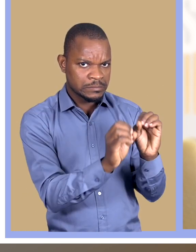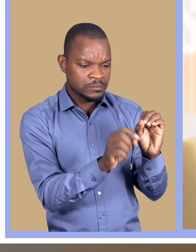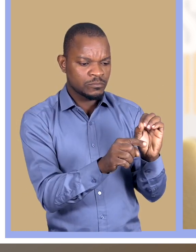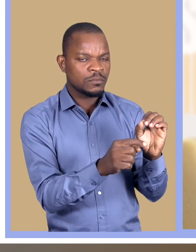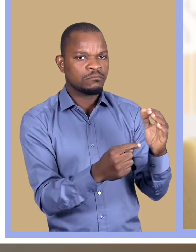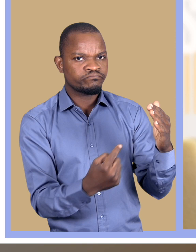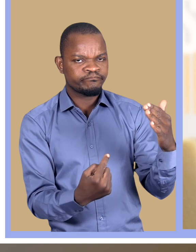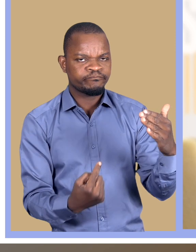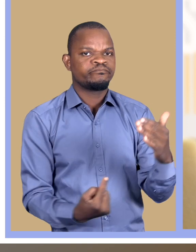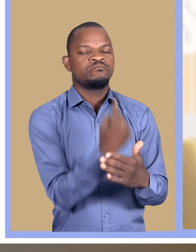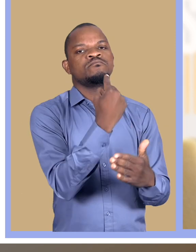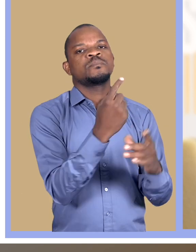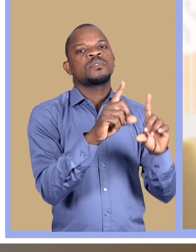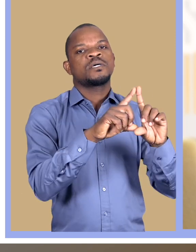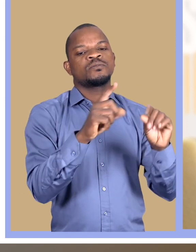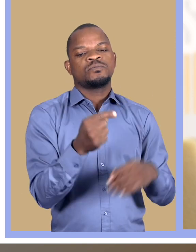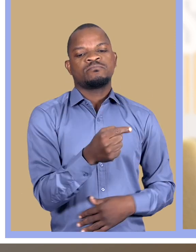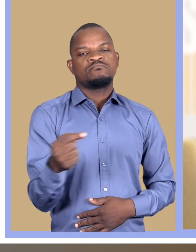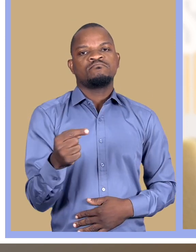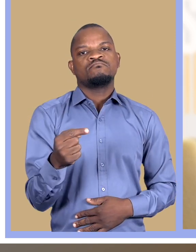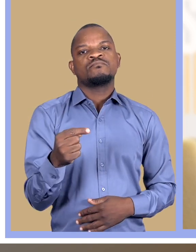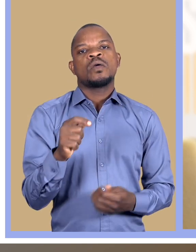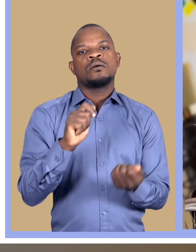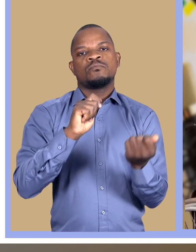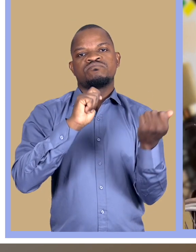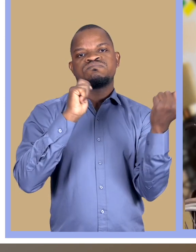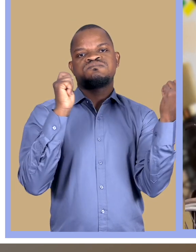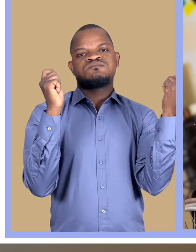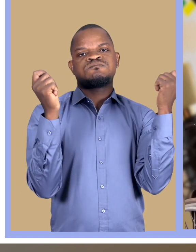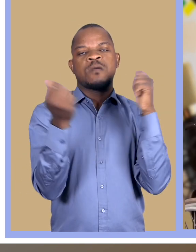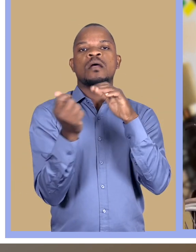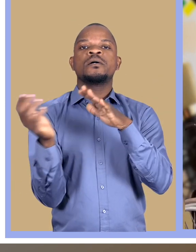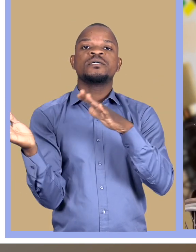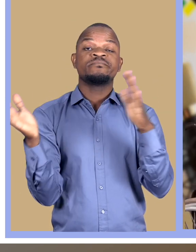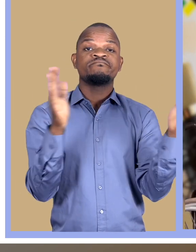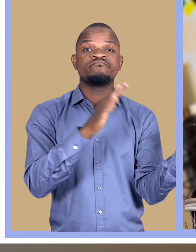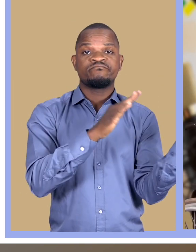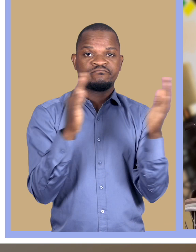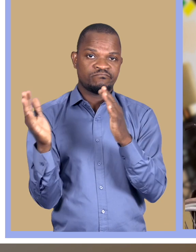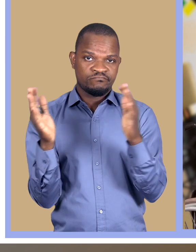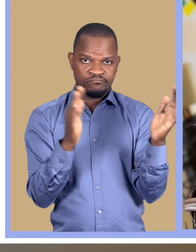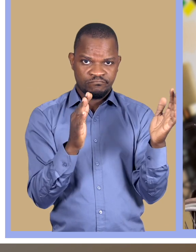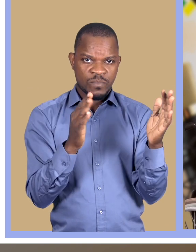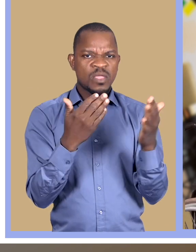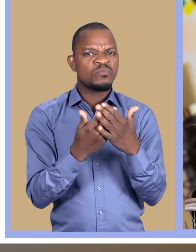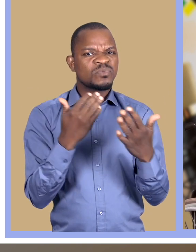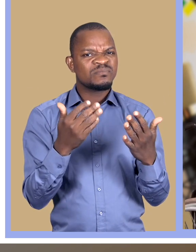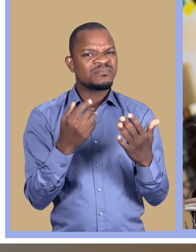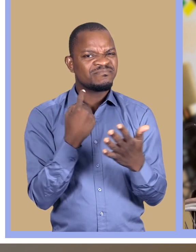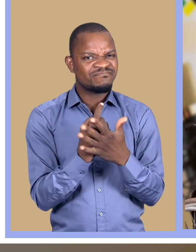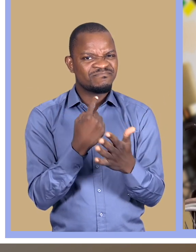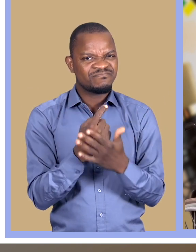a criar este efeito negativo que é mudanças climáticas? Por quê? Porque nós temos que olhar num conceito fechado da